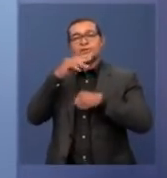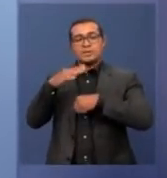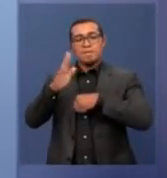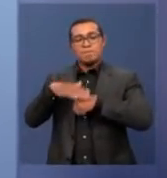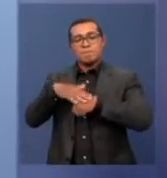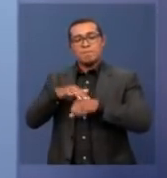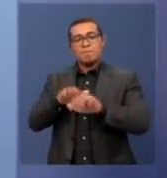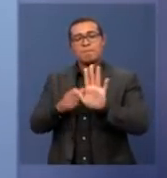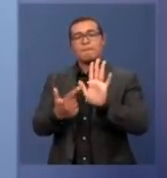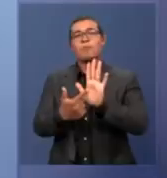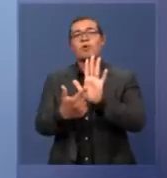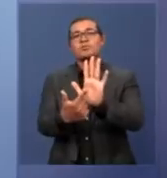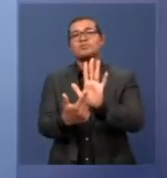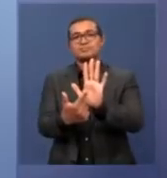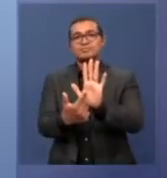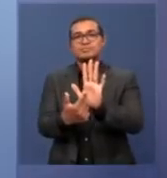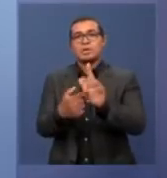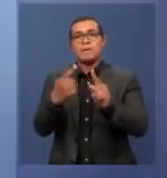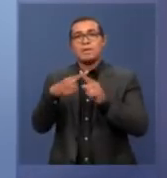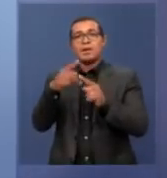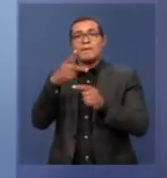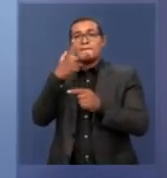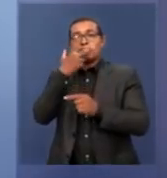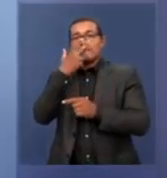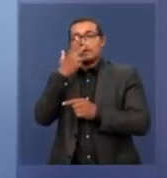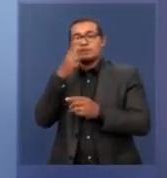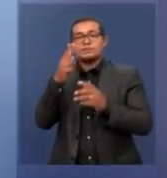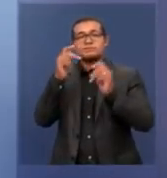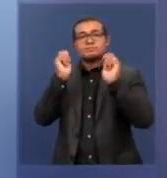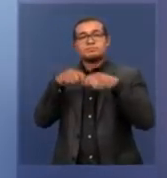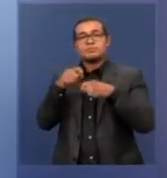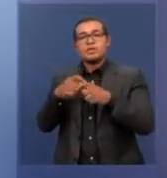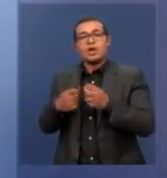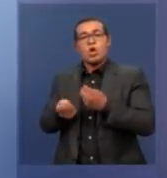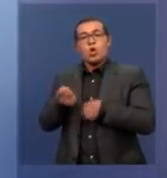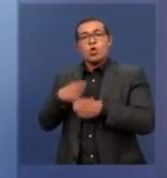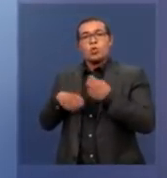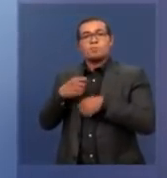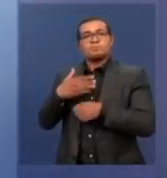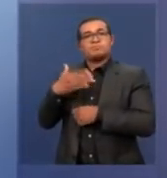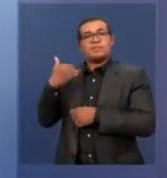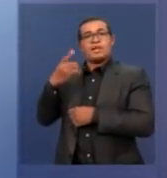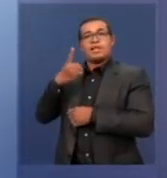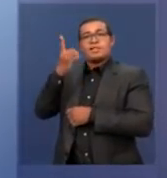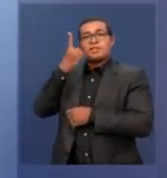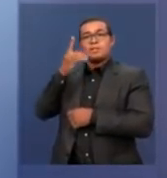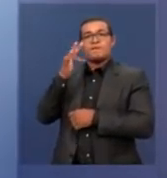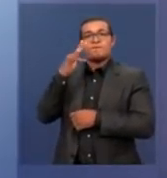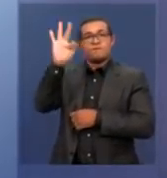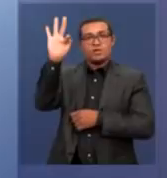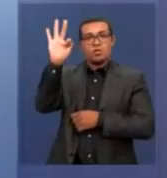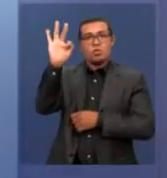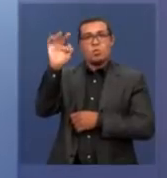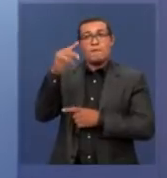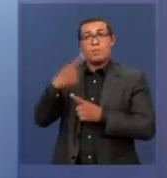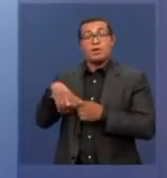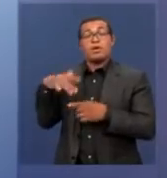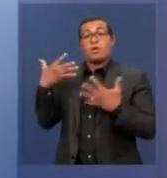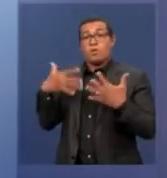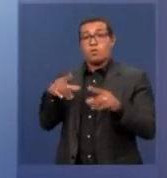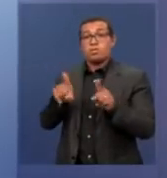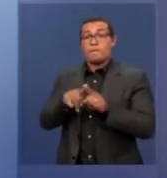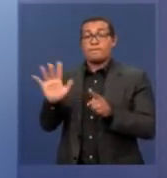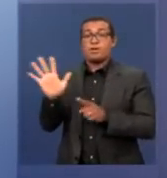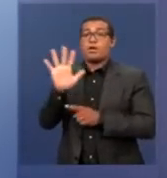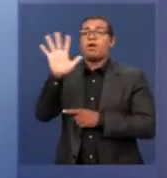faz por que não falar de novo rasteira porque ele poderia economizar também o mandato de deputado federal porque é um mandato caro para a população